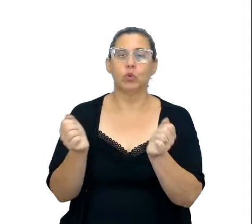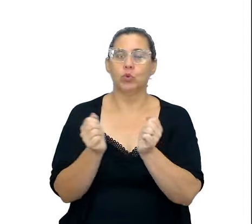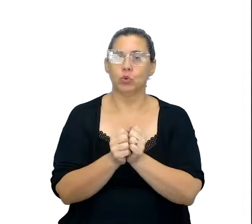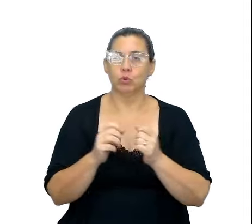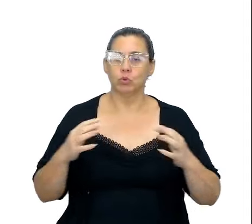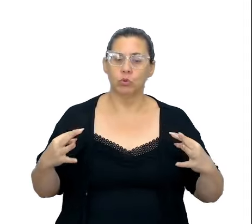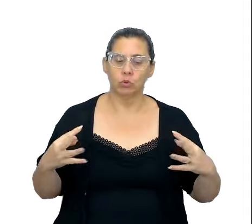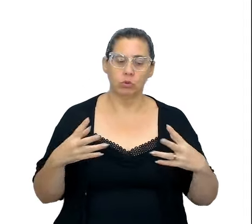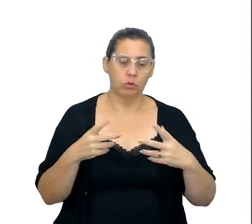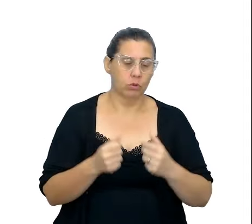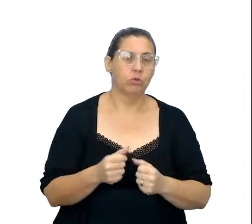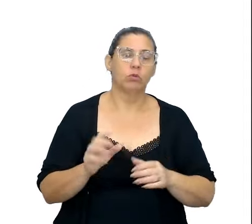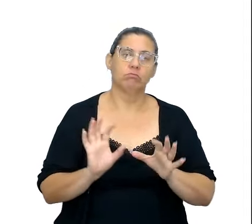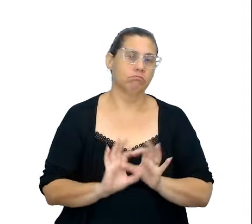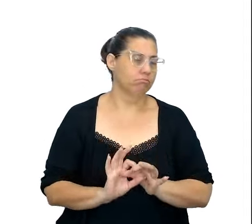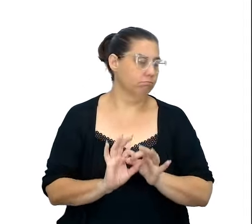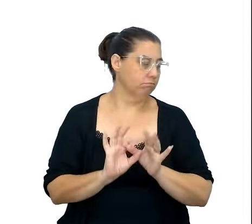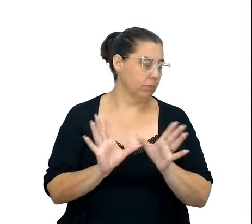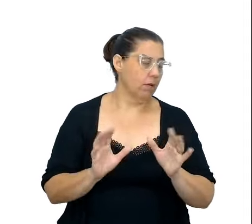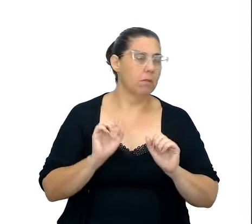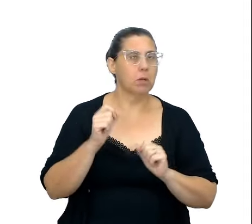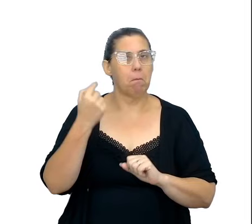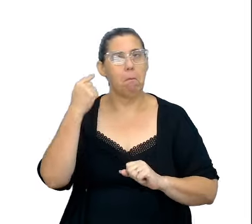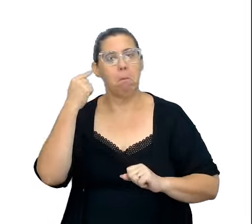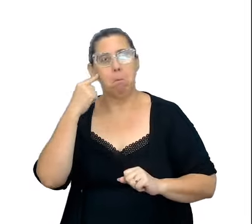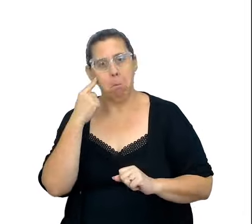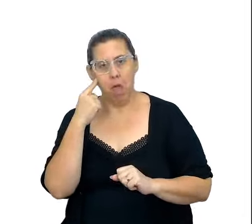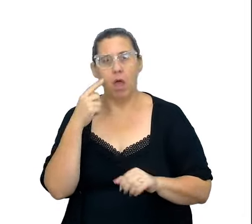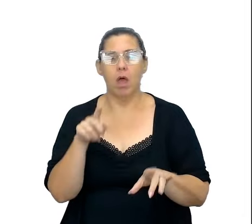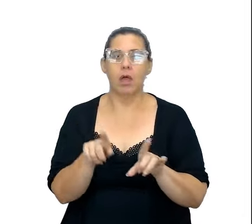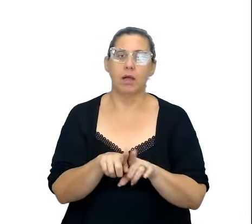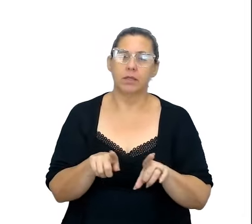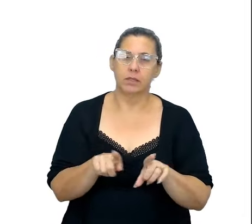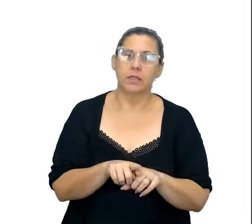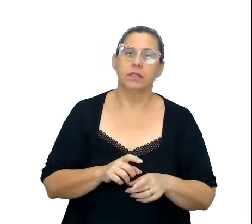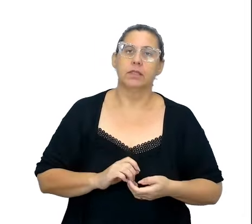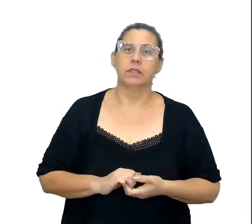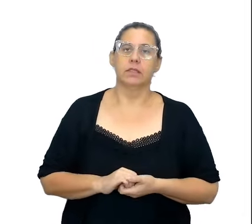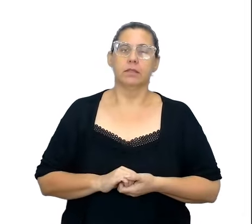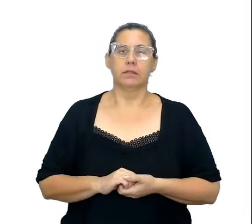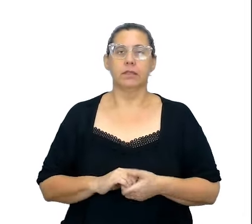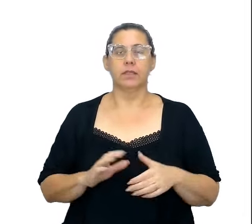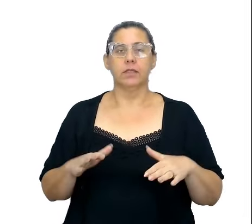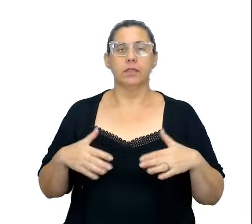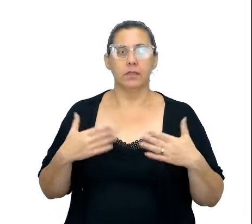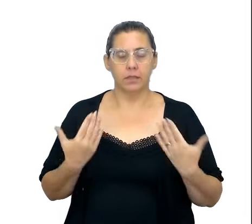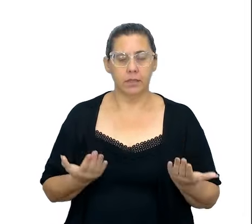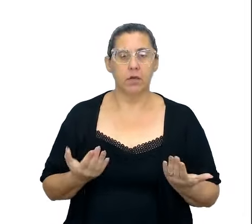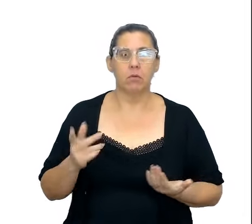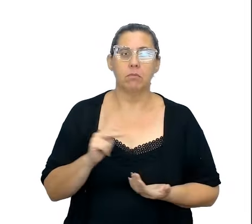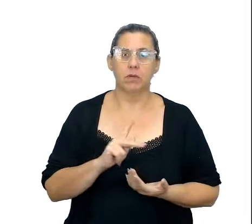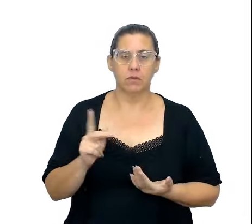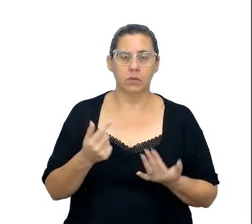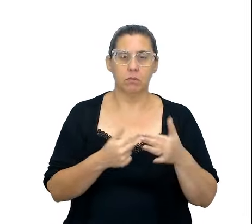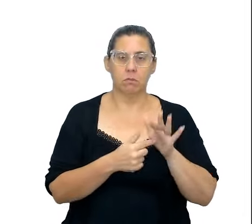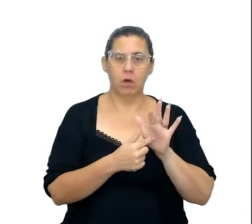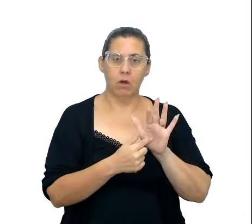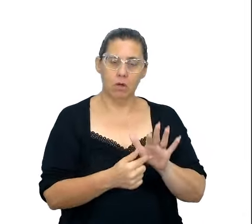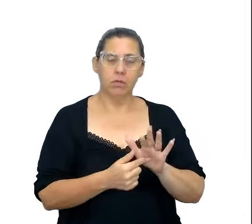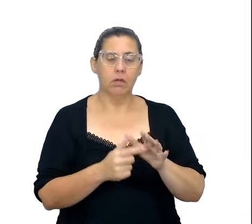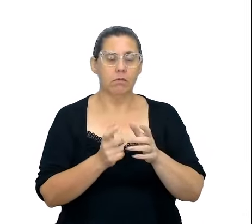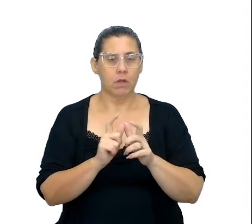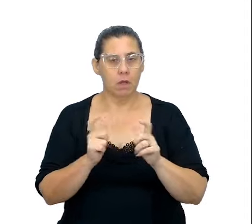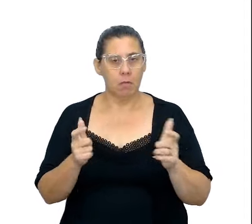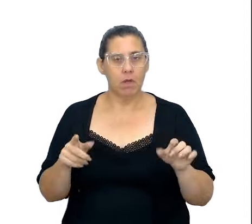recursos também que estará disponível para poder pensar no desenvolvimento dessa atividade. Fica, então, aí para o professor colocar e